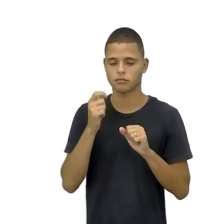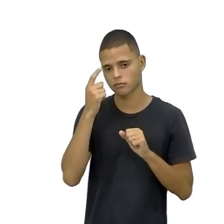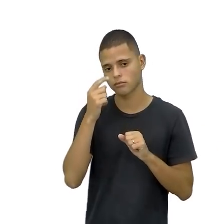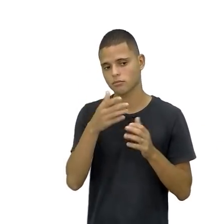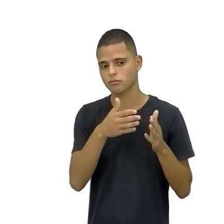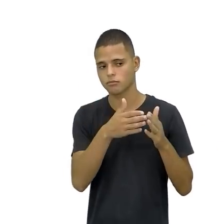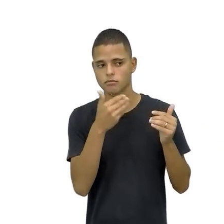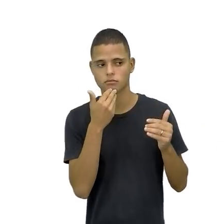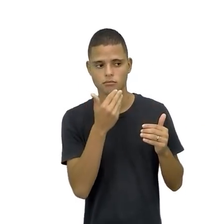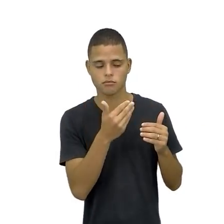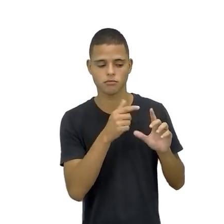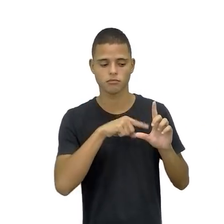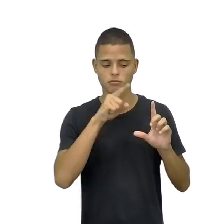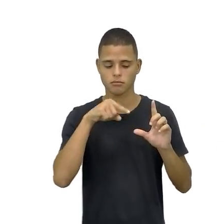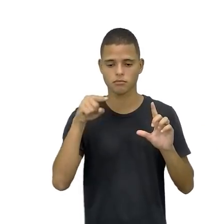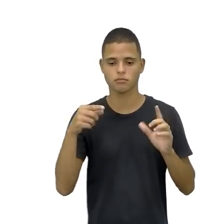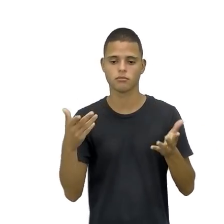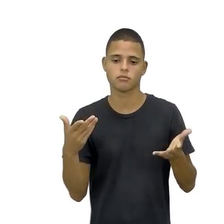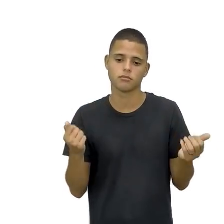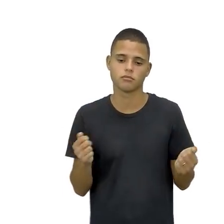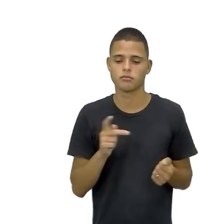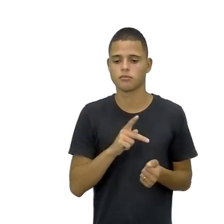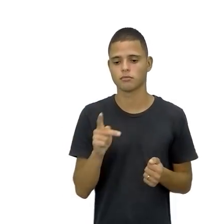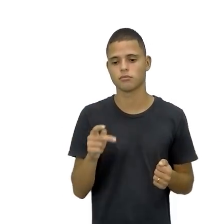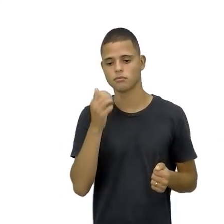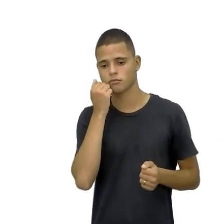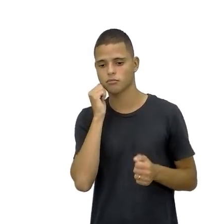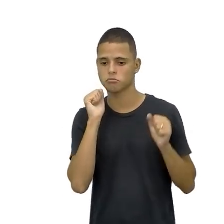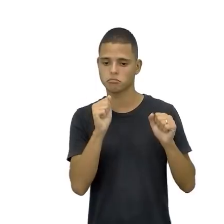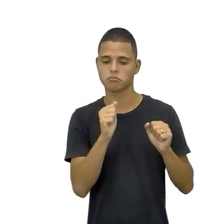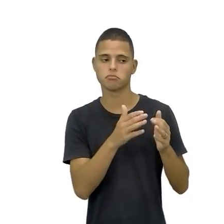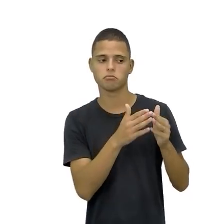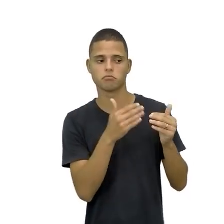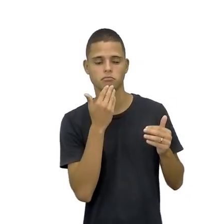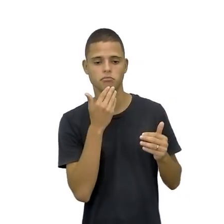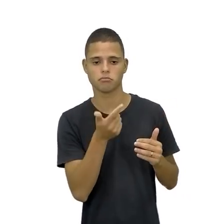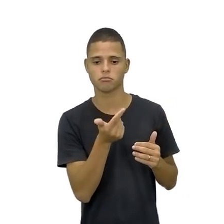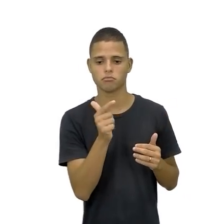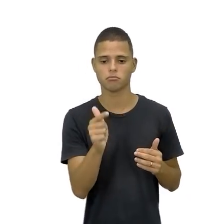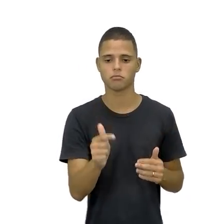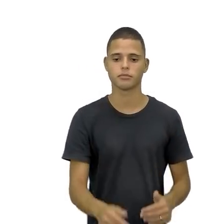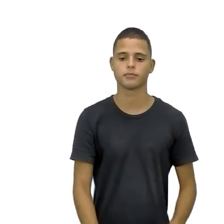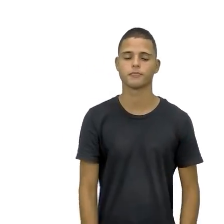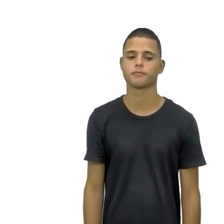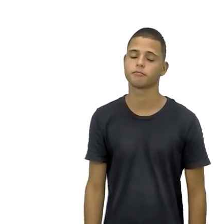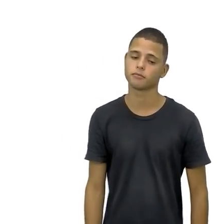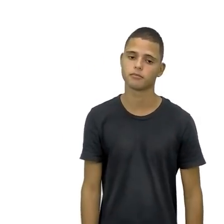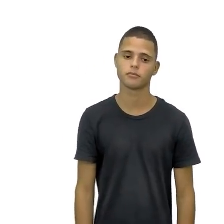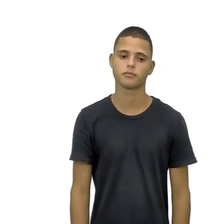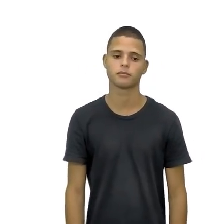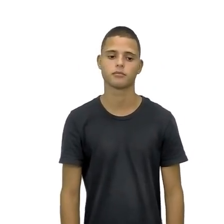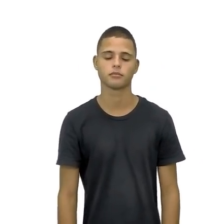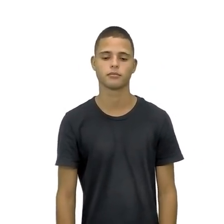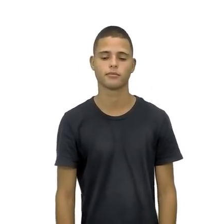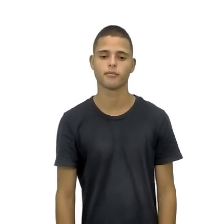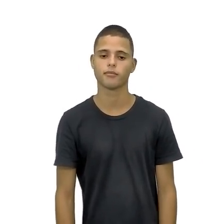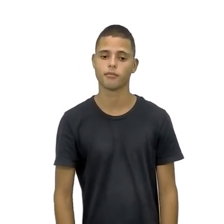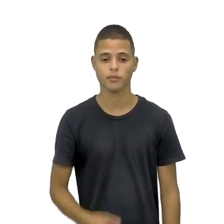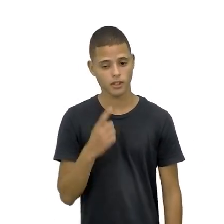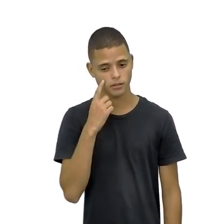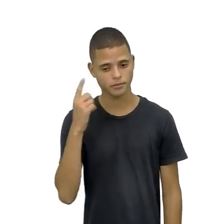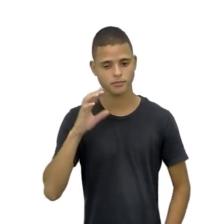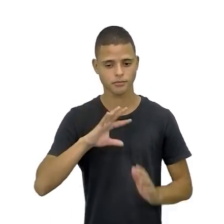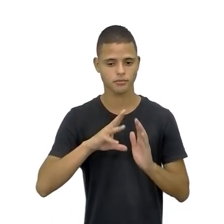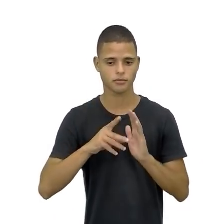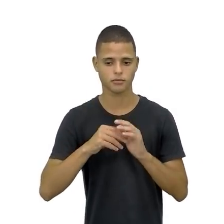ciências, ela pode pedir outro formato, que nós vamos ver daqui a pouquinho também. Então, veja, tudo que está sendo falado, ele vai,